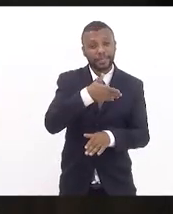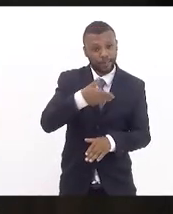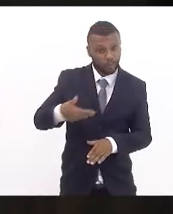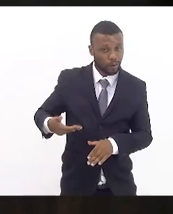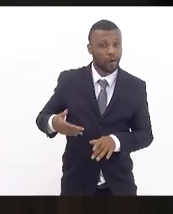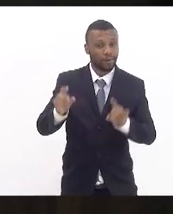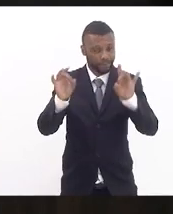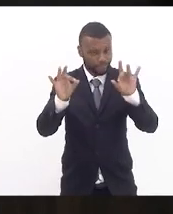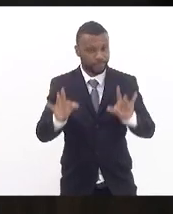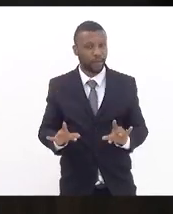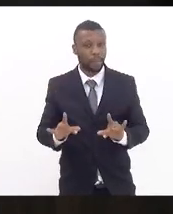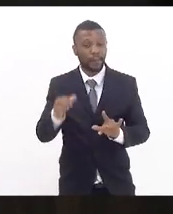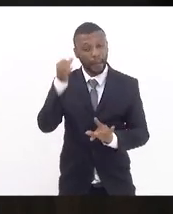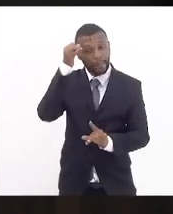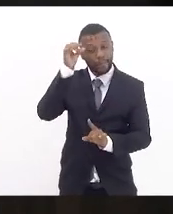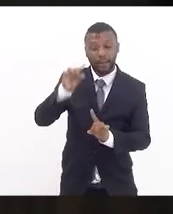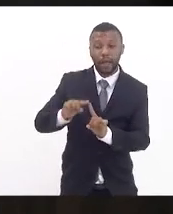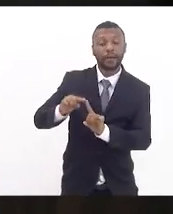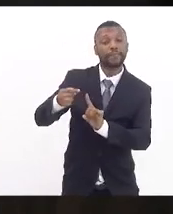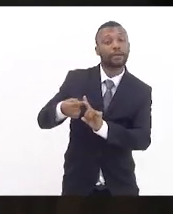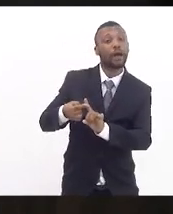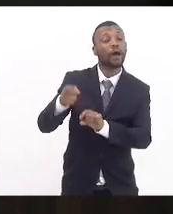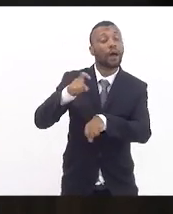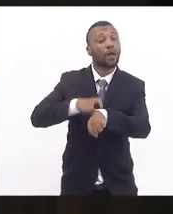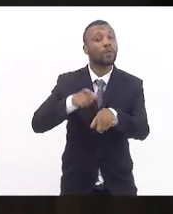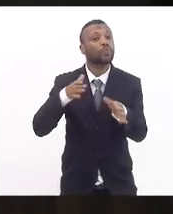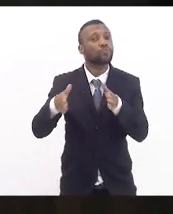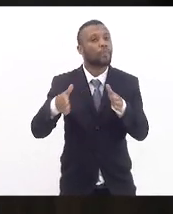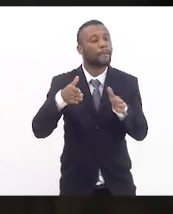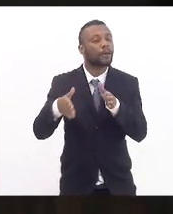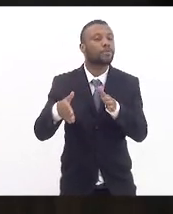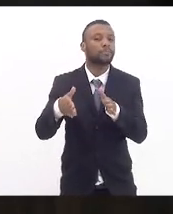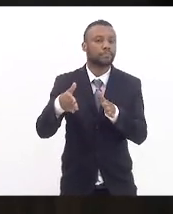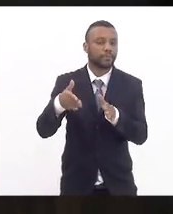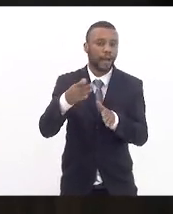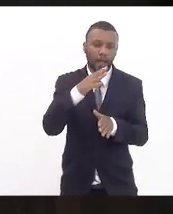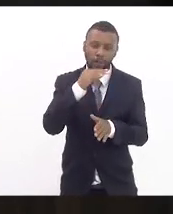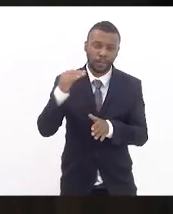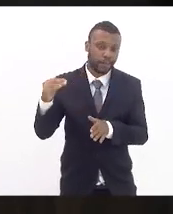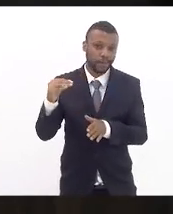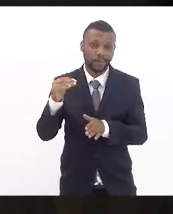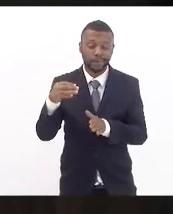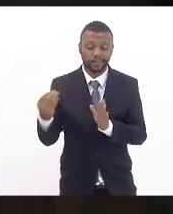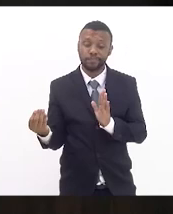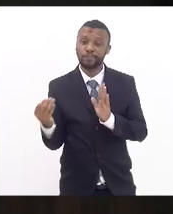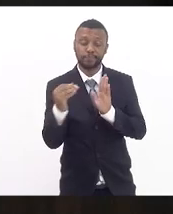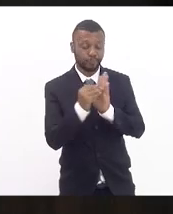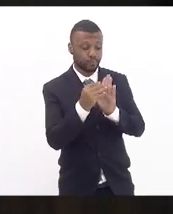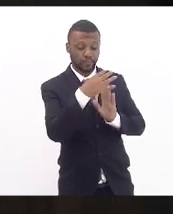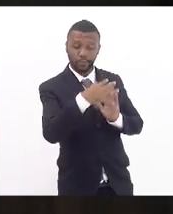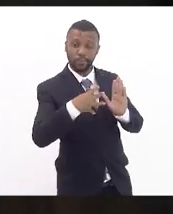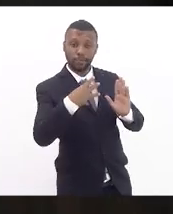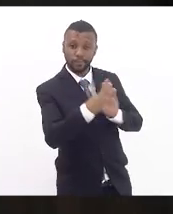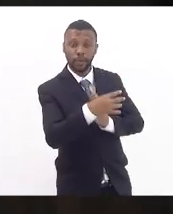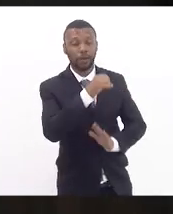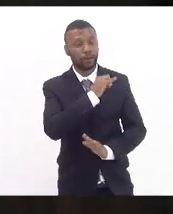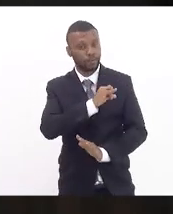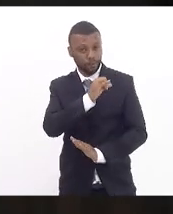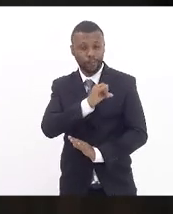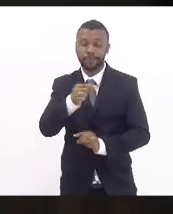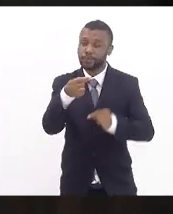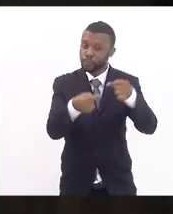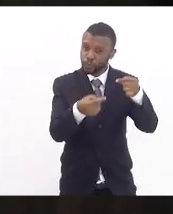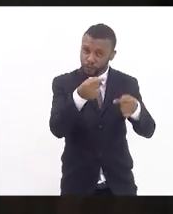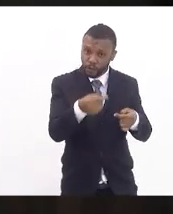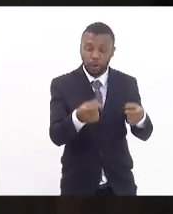Adolescência no calendário de datas comemorativas do Estado do Rio de Janeiro. Em discussão. Não havendo quem